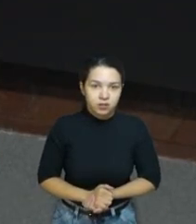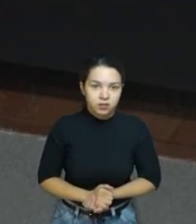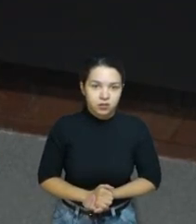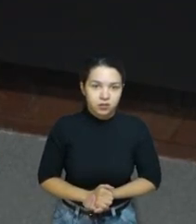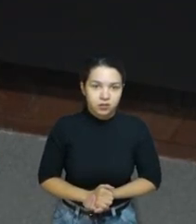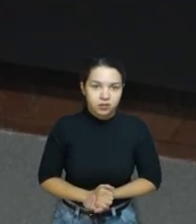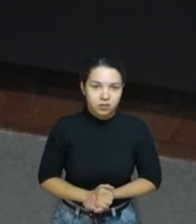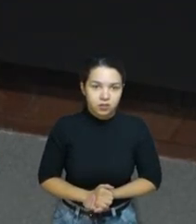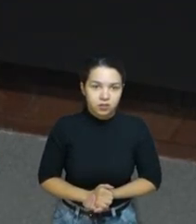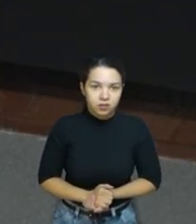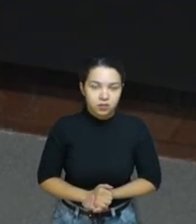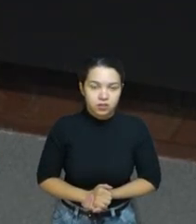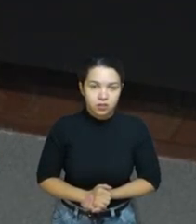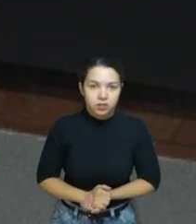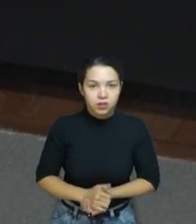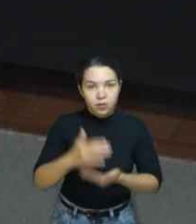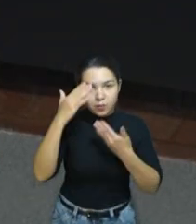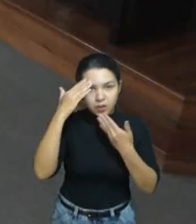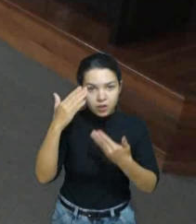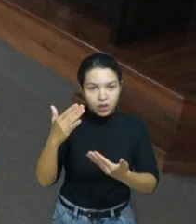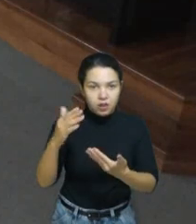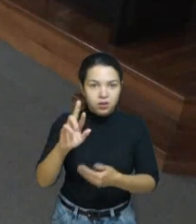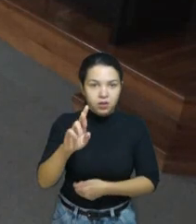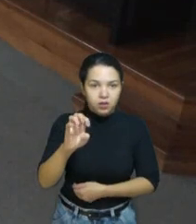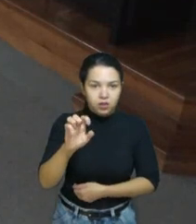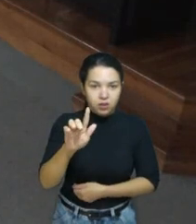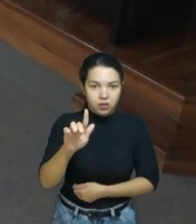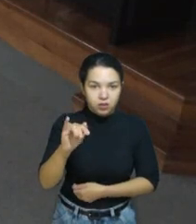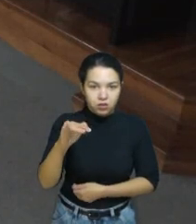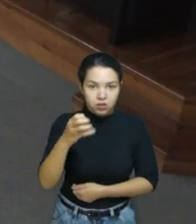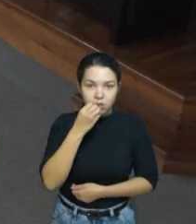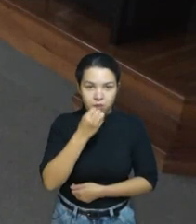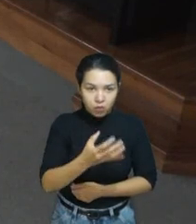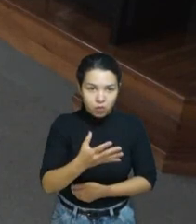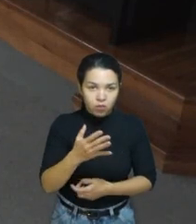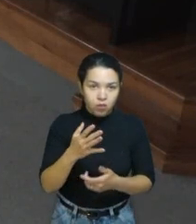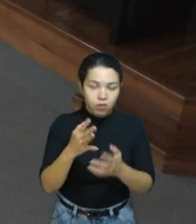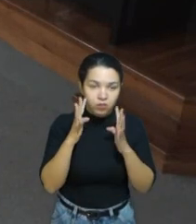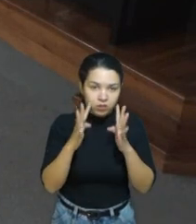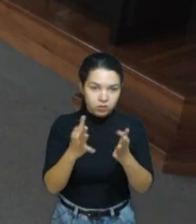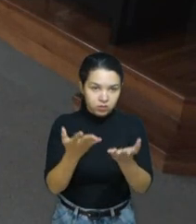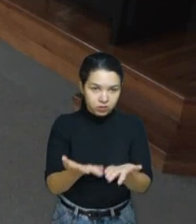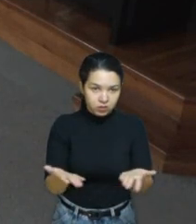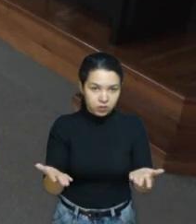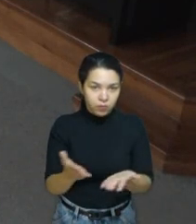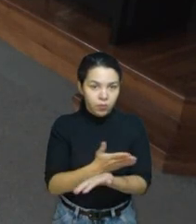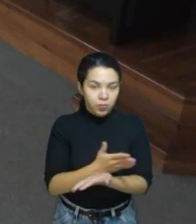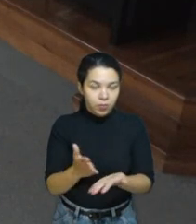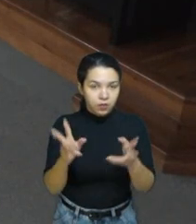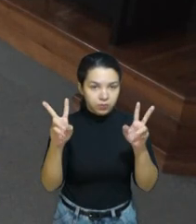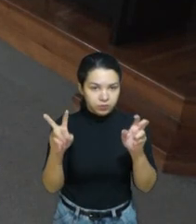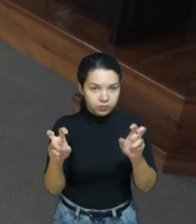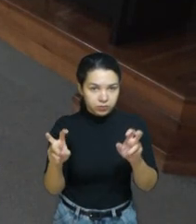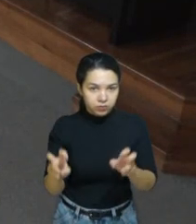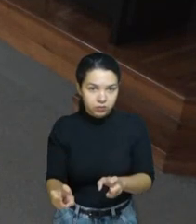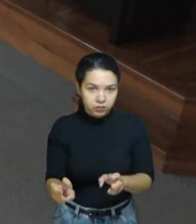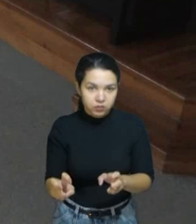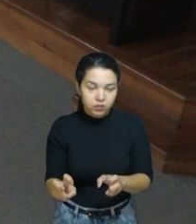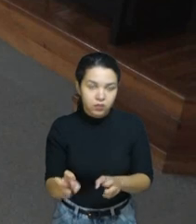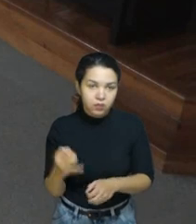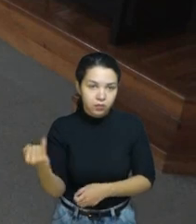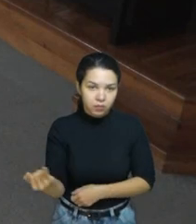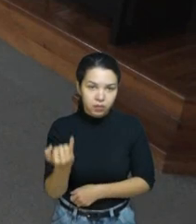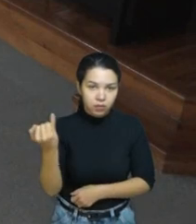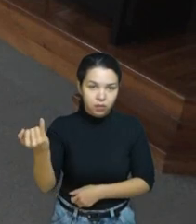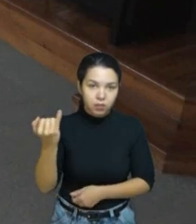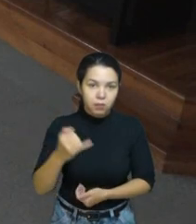isso. Mas, muito obrigado, Regina, foi muito bom te ouvir. Mas eu queria trazer alguns elementos adicionais e